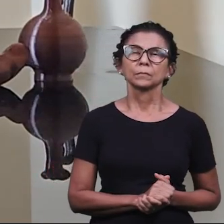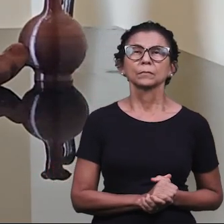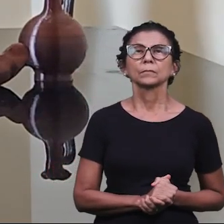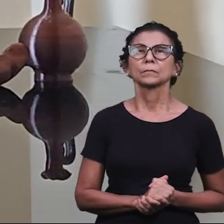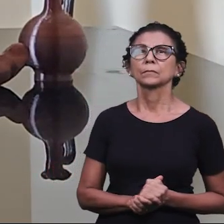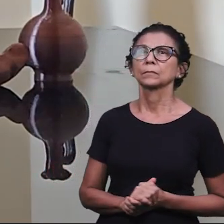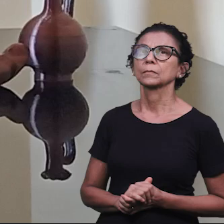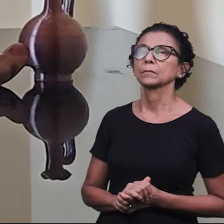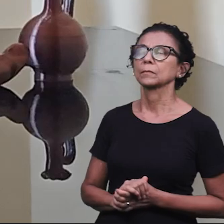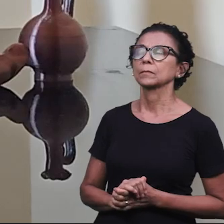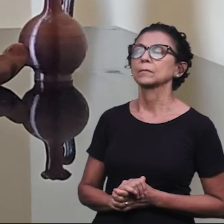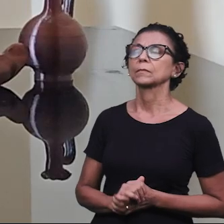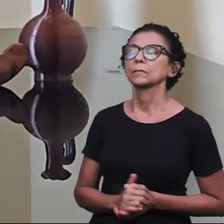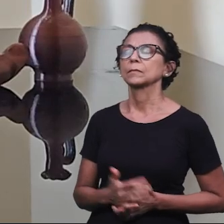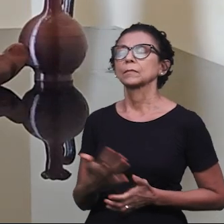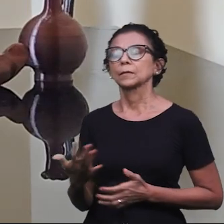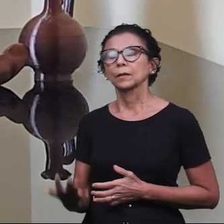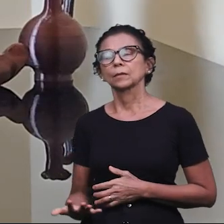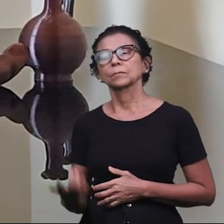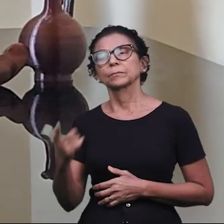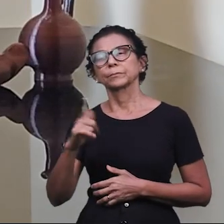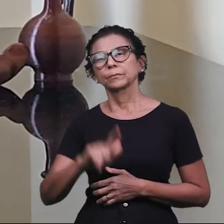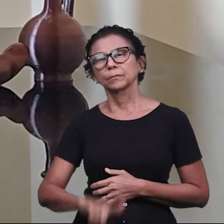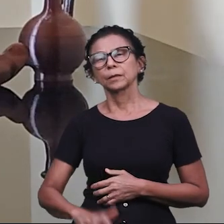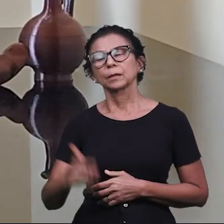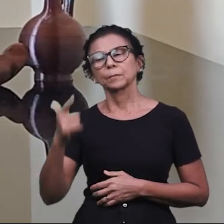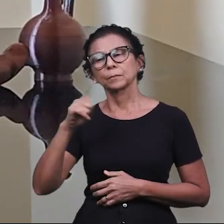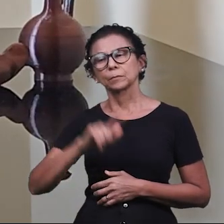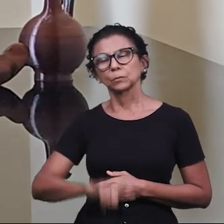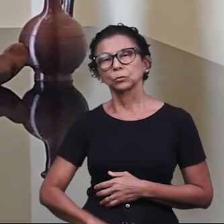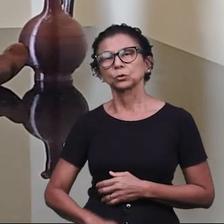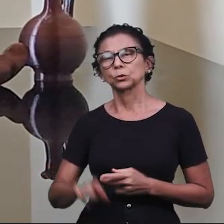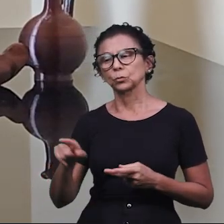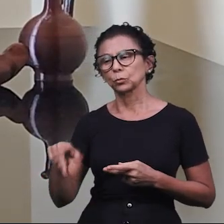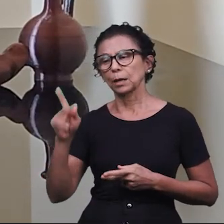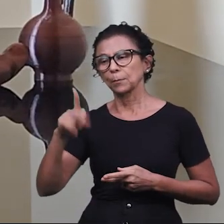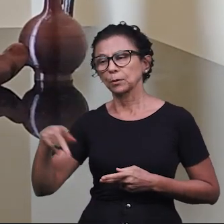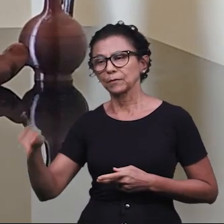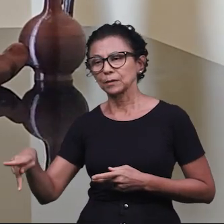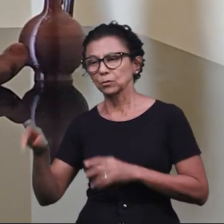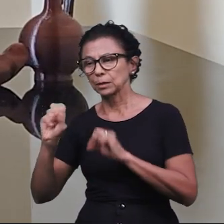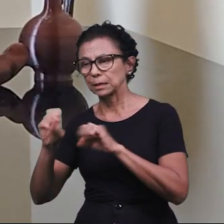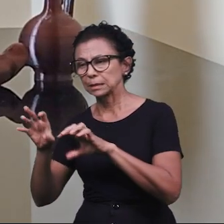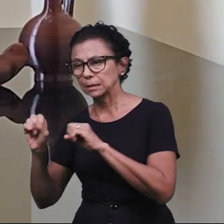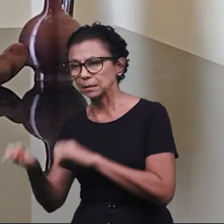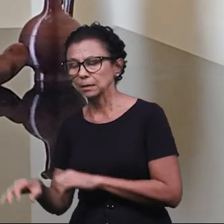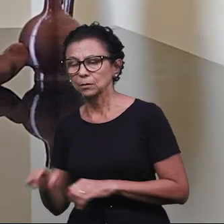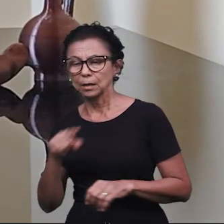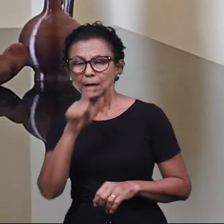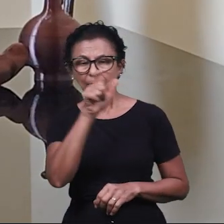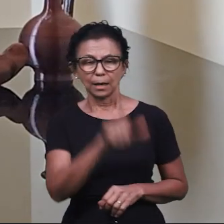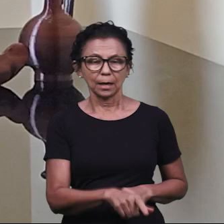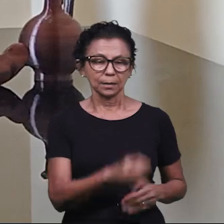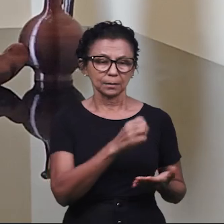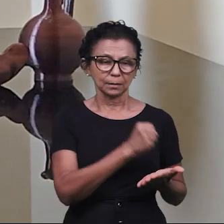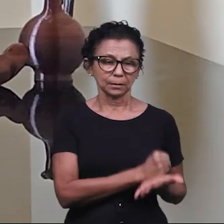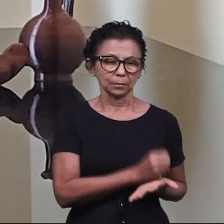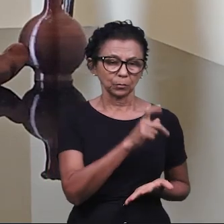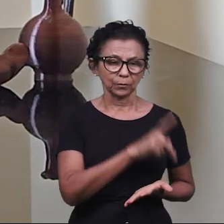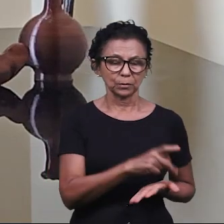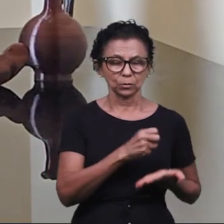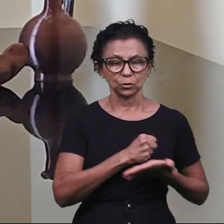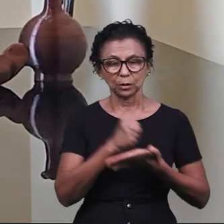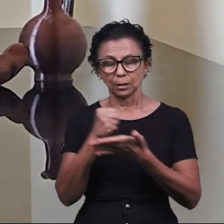porque Saulo estava no caminho para Damasco, aí a professora está só chamando a atenção da criança para a aula. Ó,